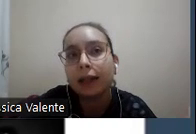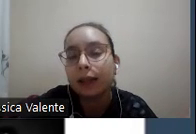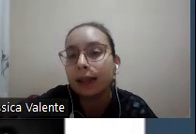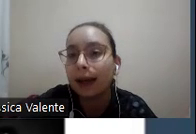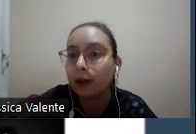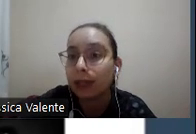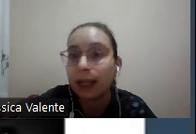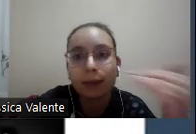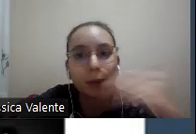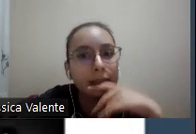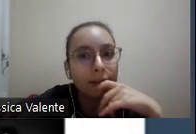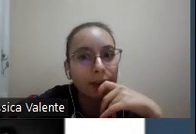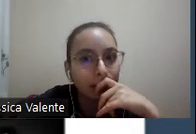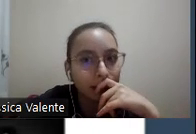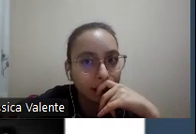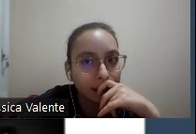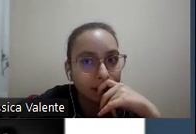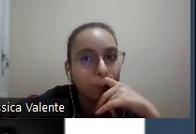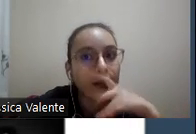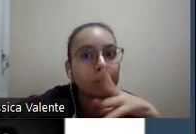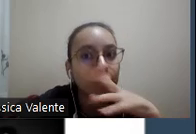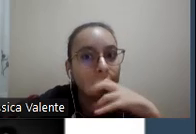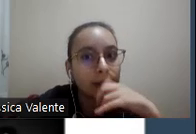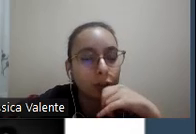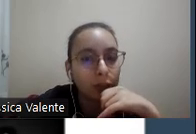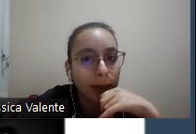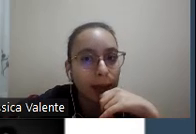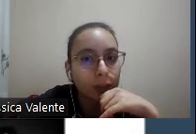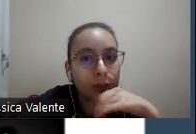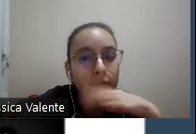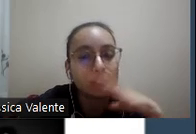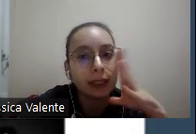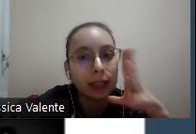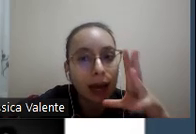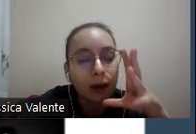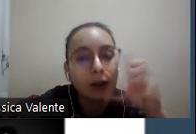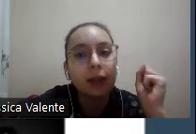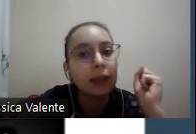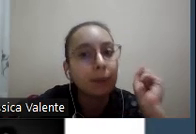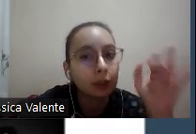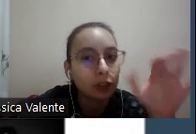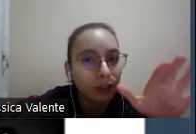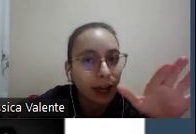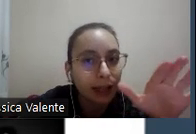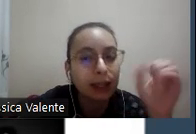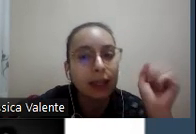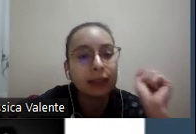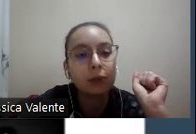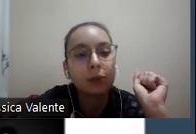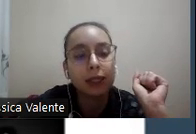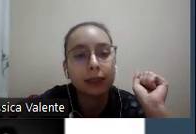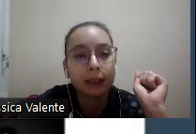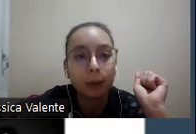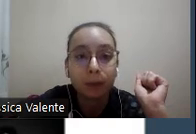lá na calçada sem precisar ficar gritando, só fazer um gesto, um sinal, e a pessoa já vai entender